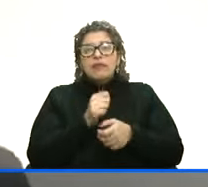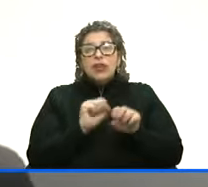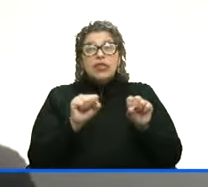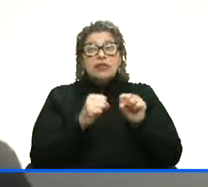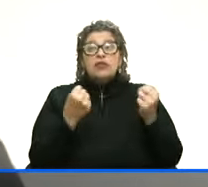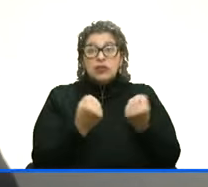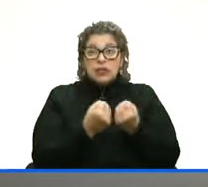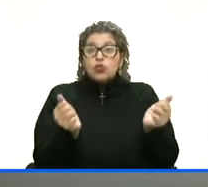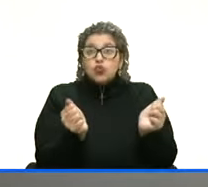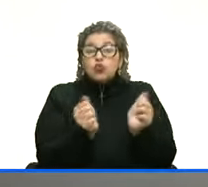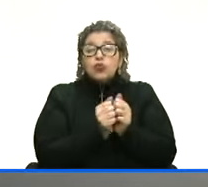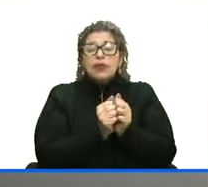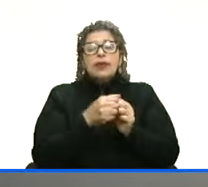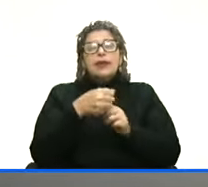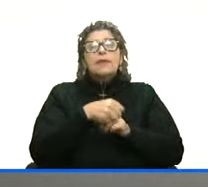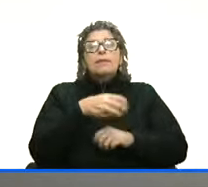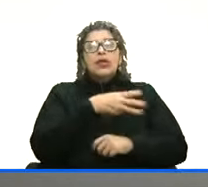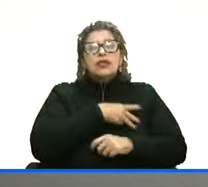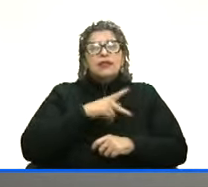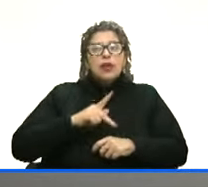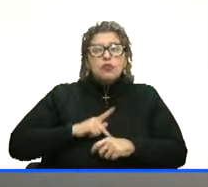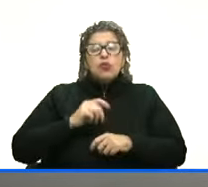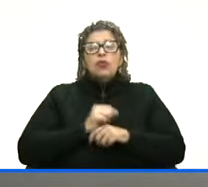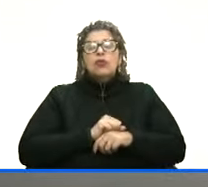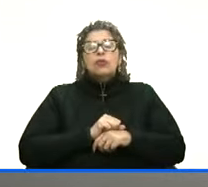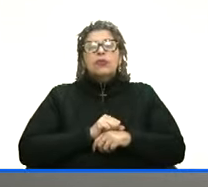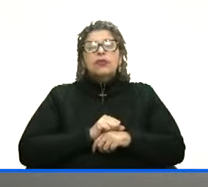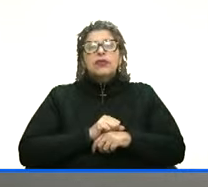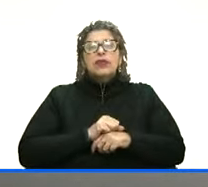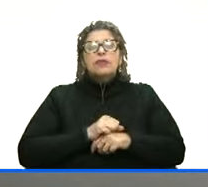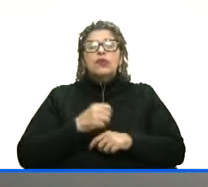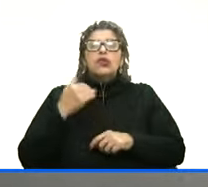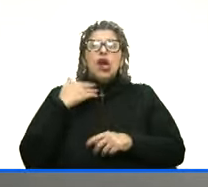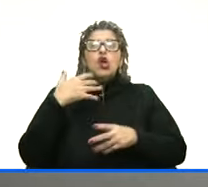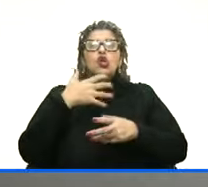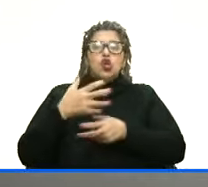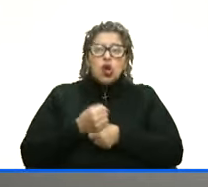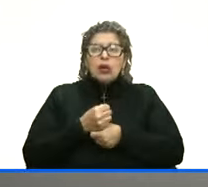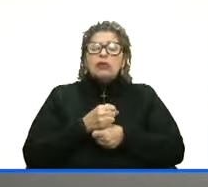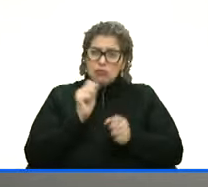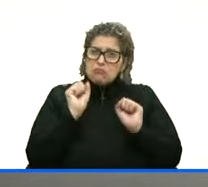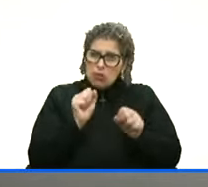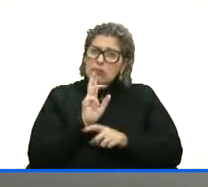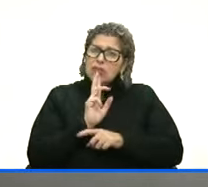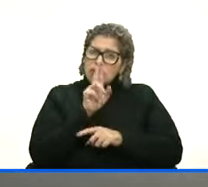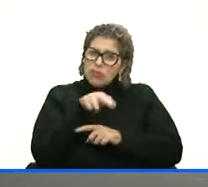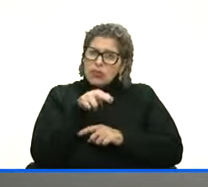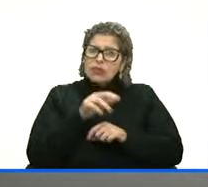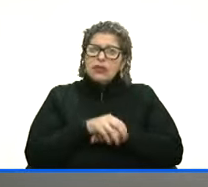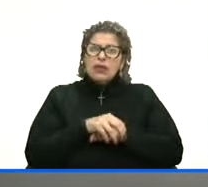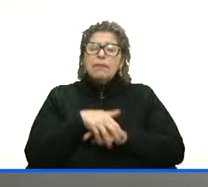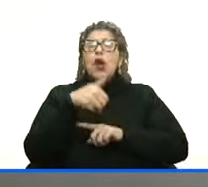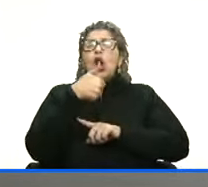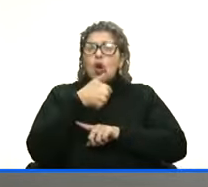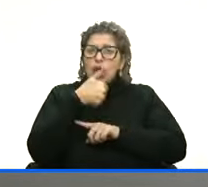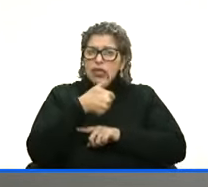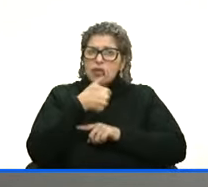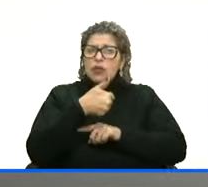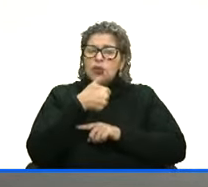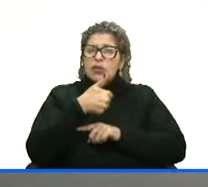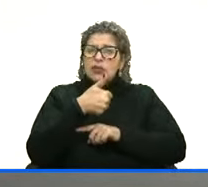está junto com a PGM, com o Tribunal de Contas, com o MP? Pode me responder, Carolina, pode ser com um oizinho